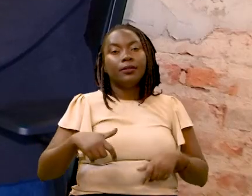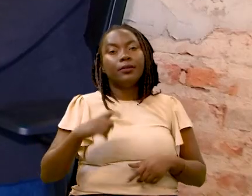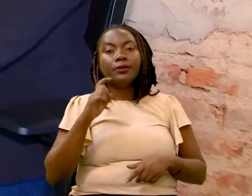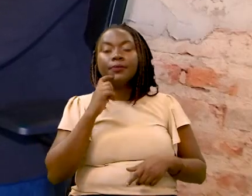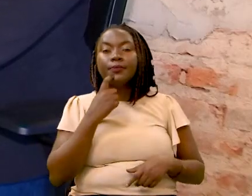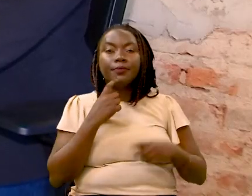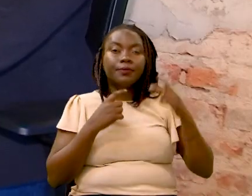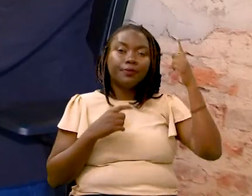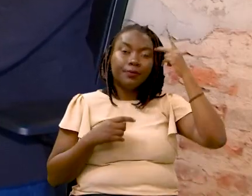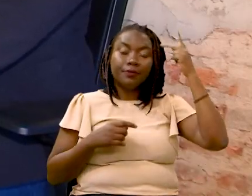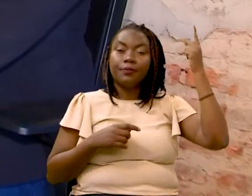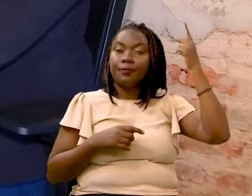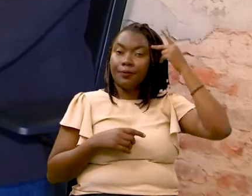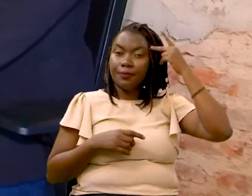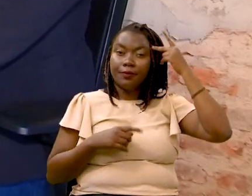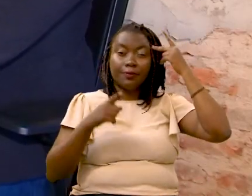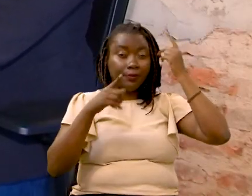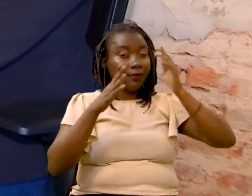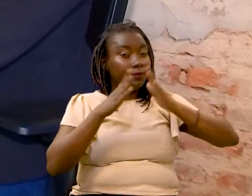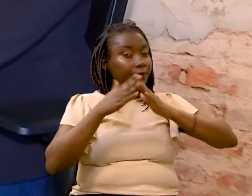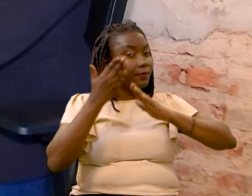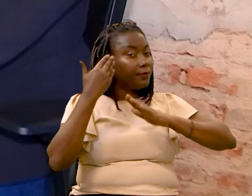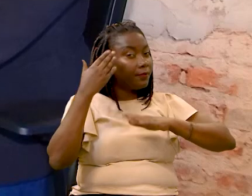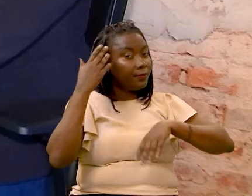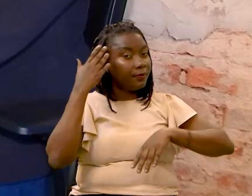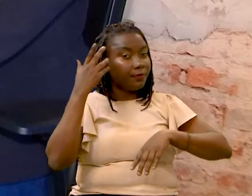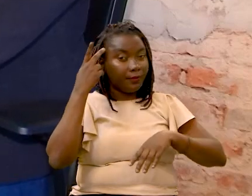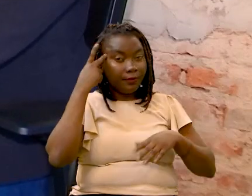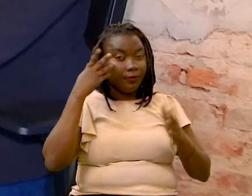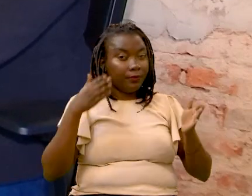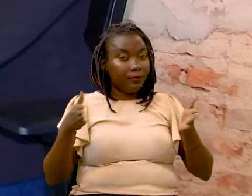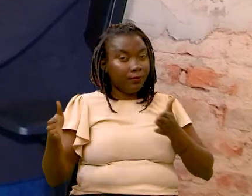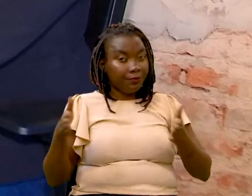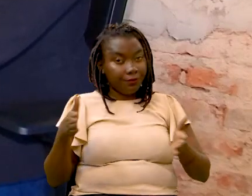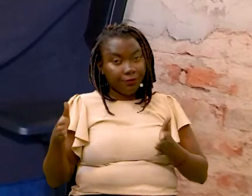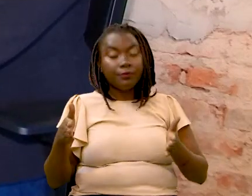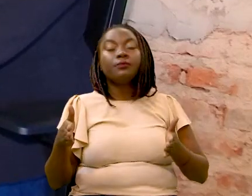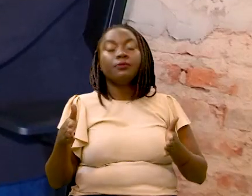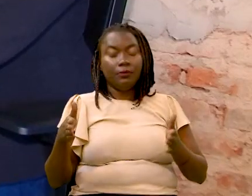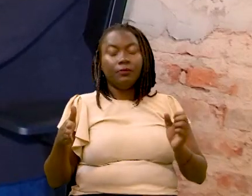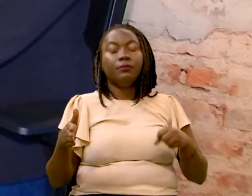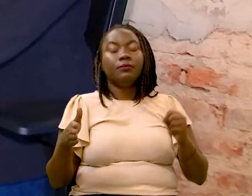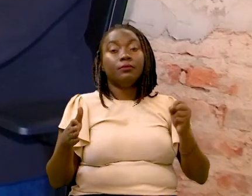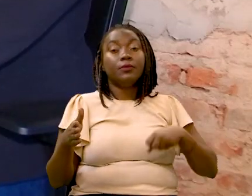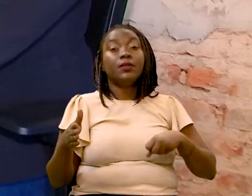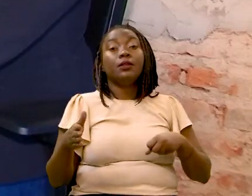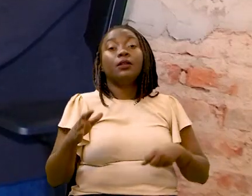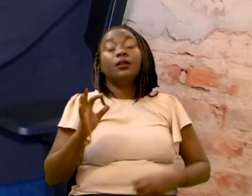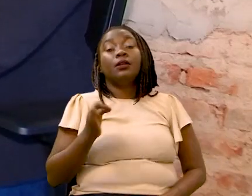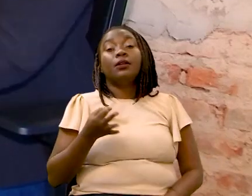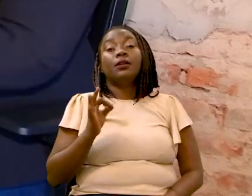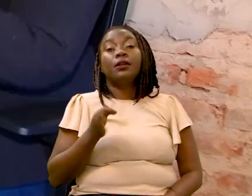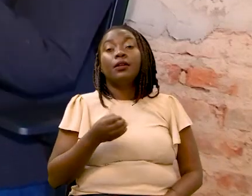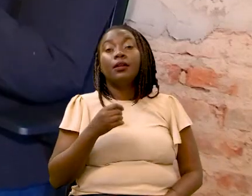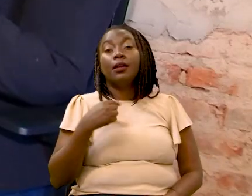começa onde? Em Campinas ou em São Paulo? Em São Paulo. Você morava lá nesse período? Nesse período eu morava lá. Certo. E a